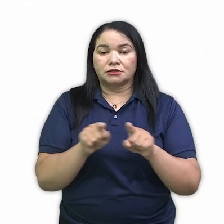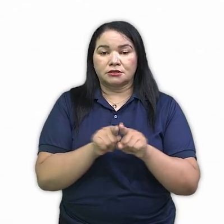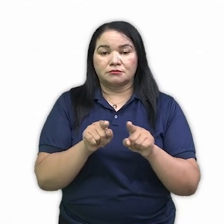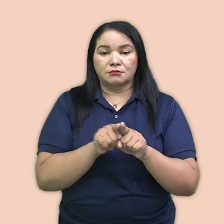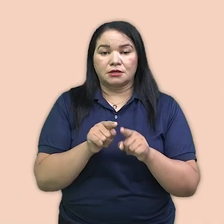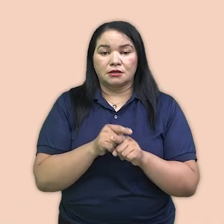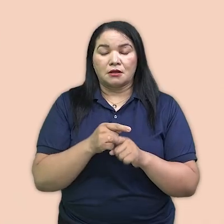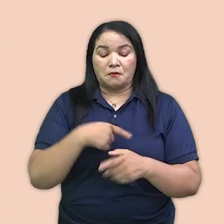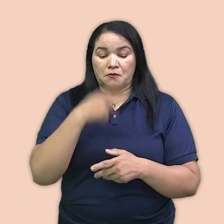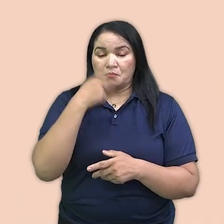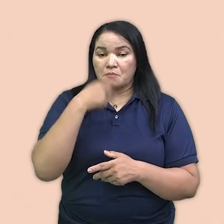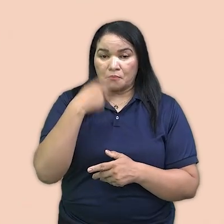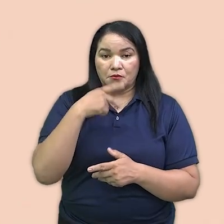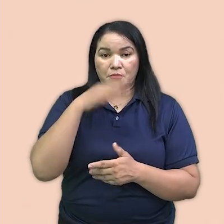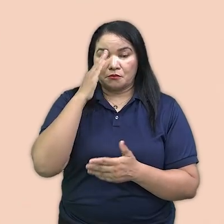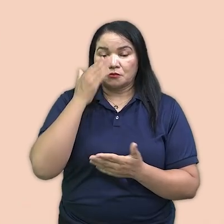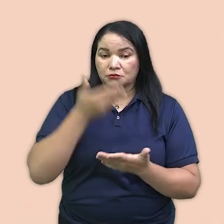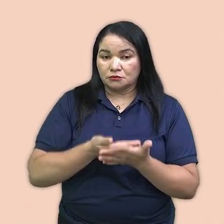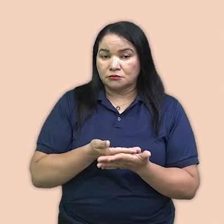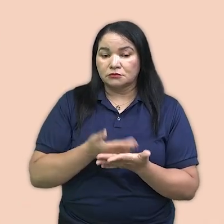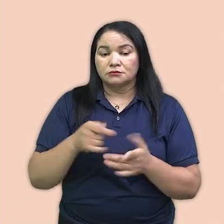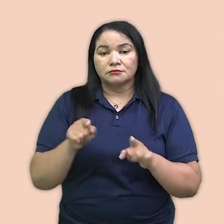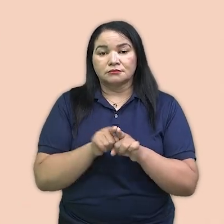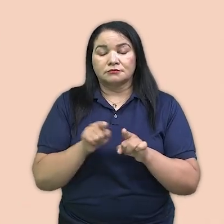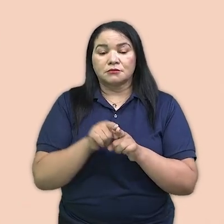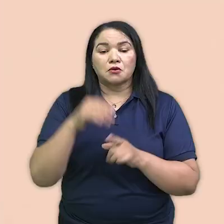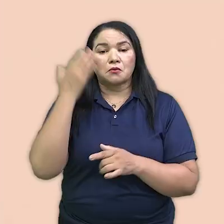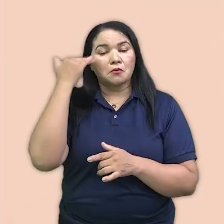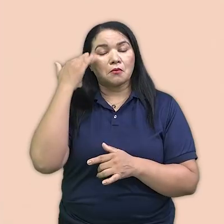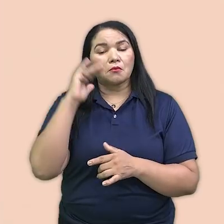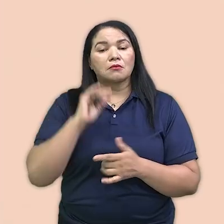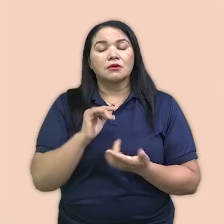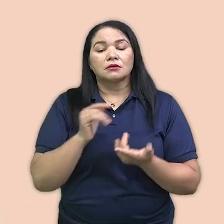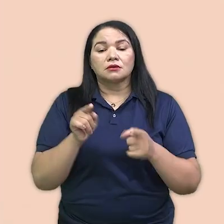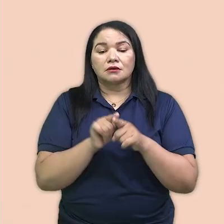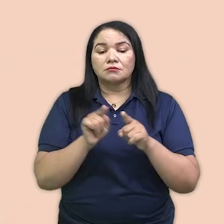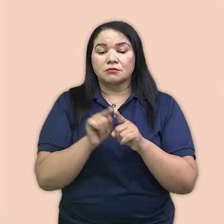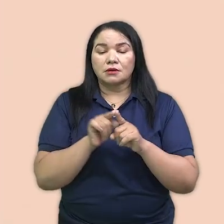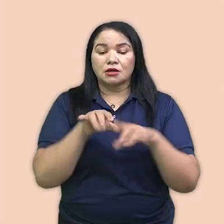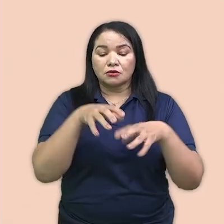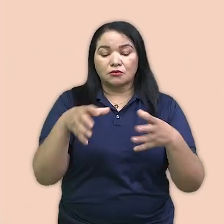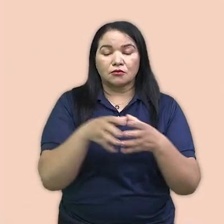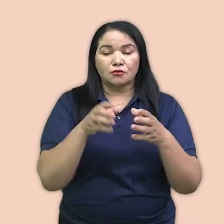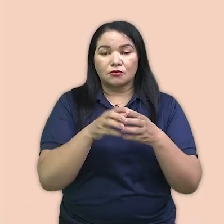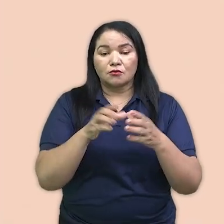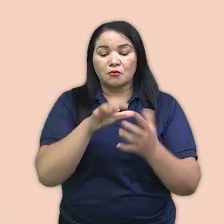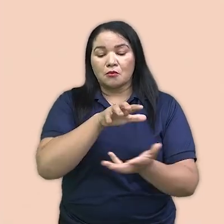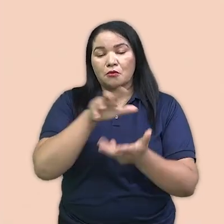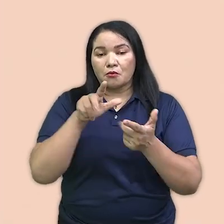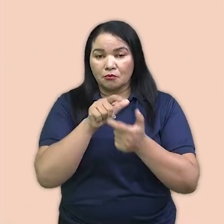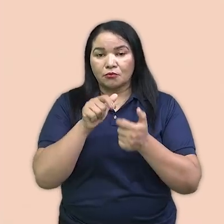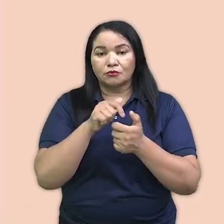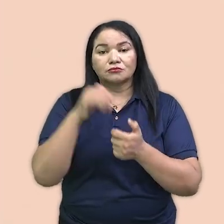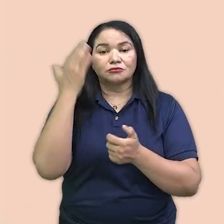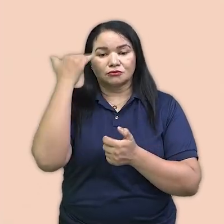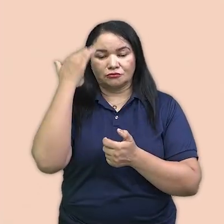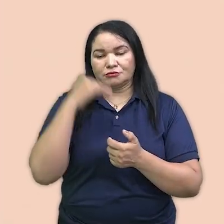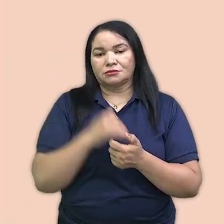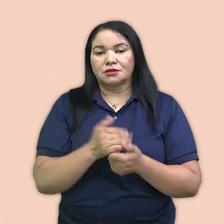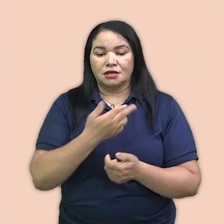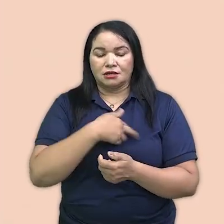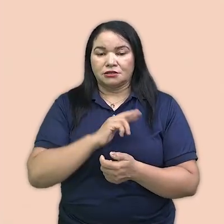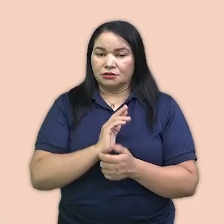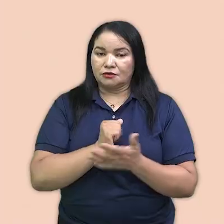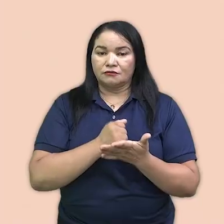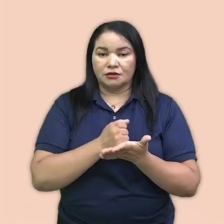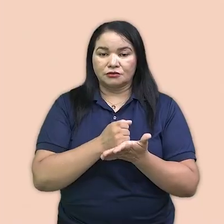também na autocompreensão, né? Então, eu me compreendo e eu compreendo o mundo também. A